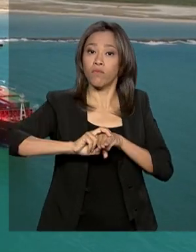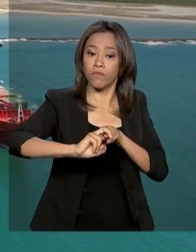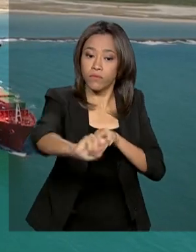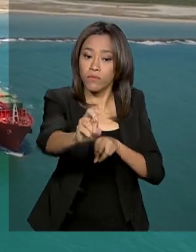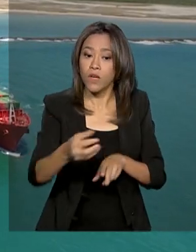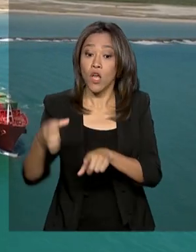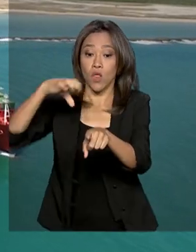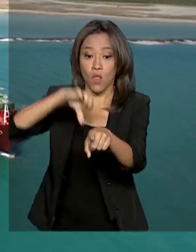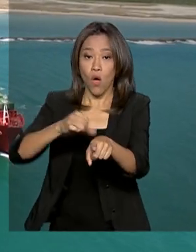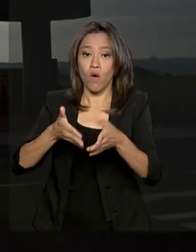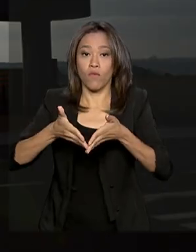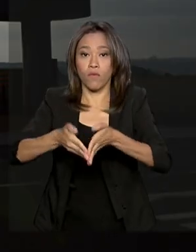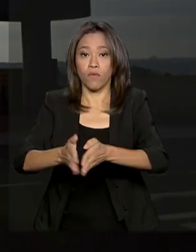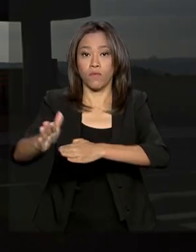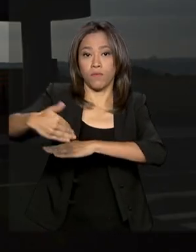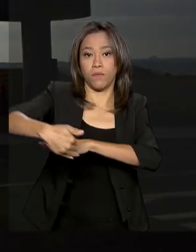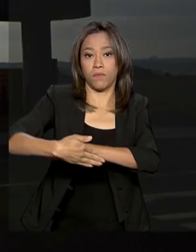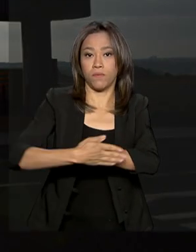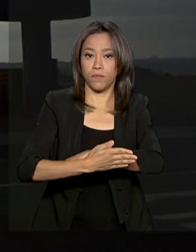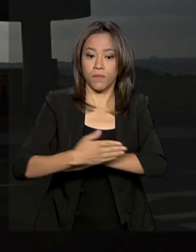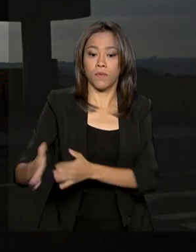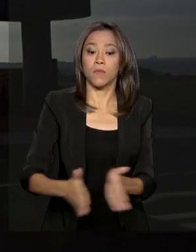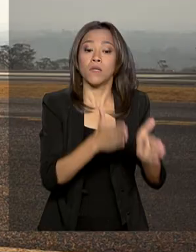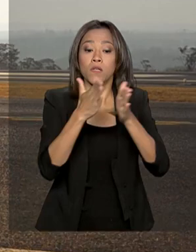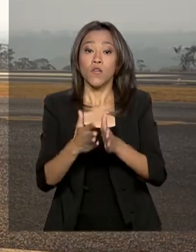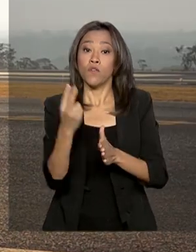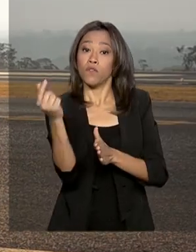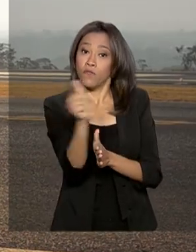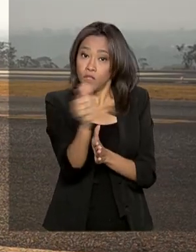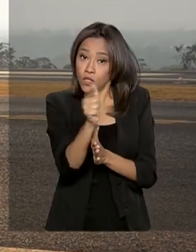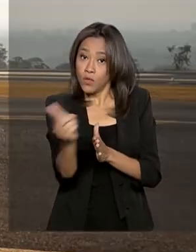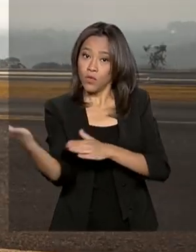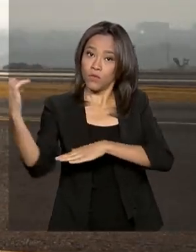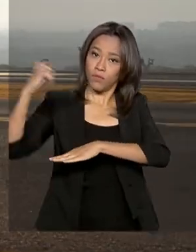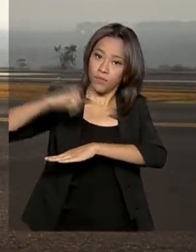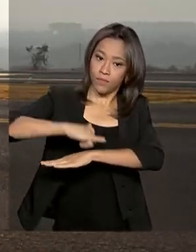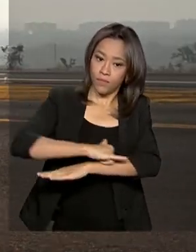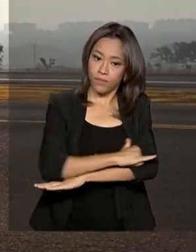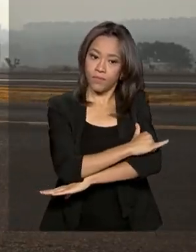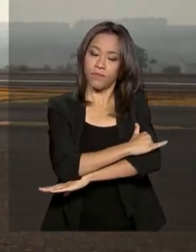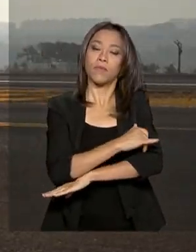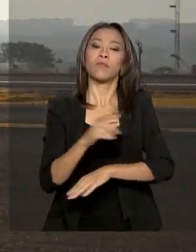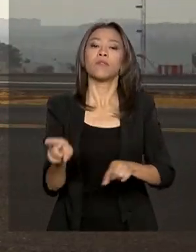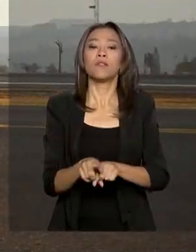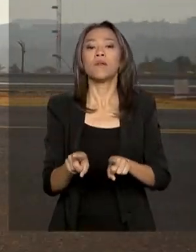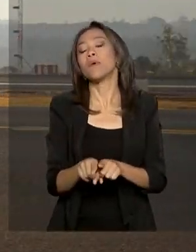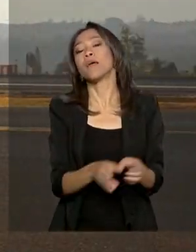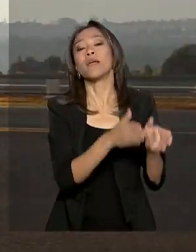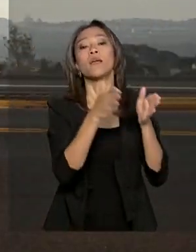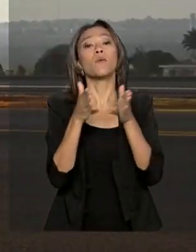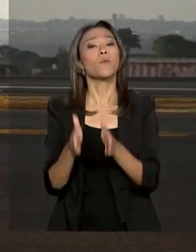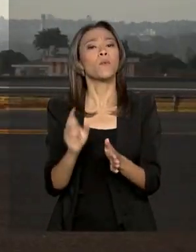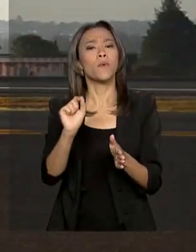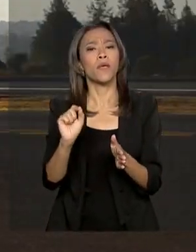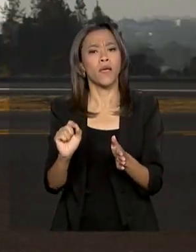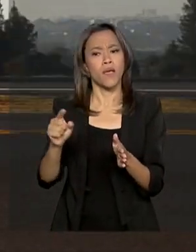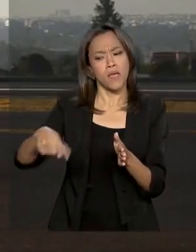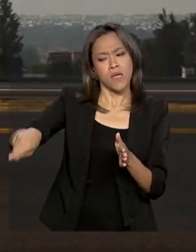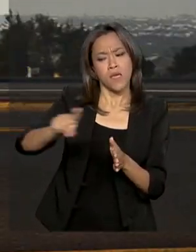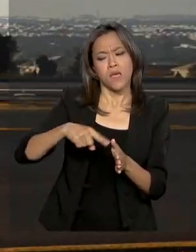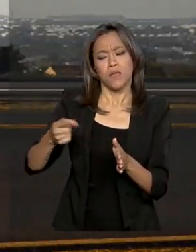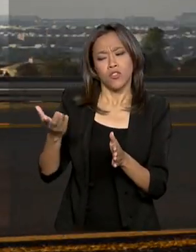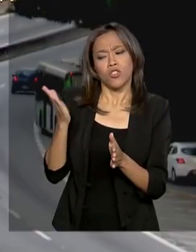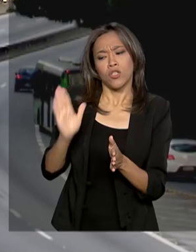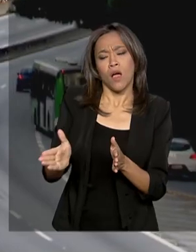terminais portuários, 22 aeroportos e quatro renovações antecipadas, que é quando o empreendimento está